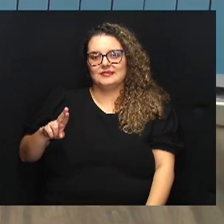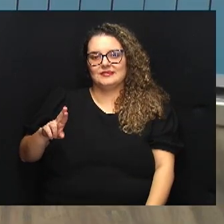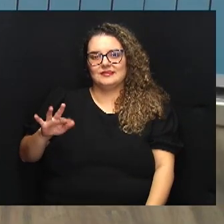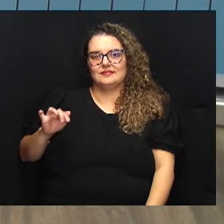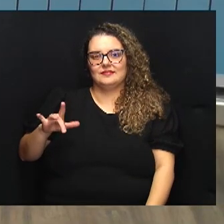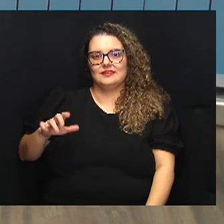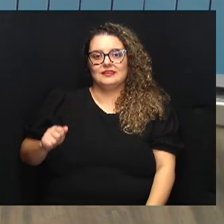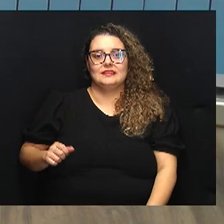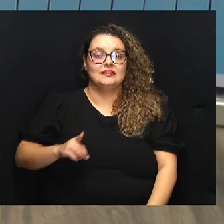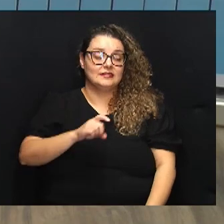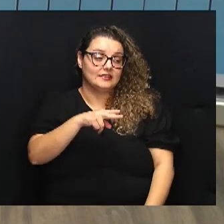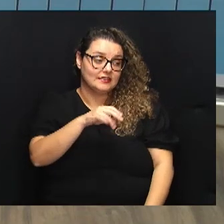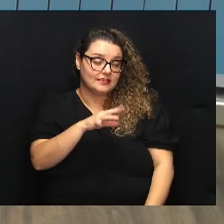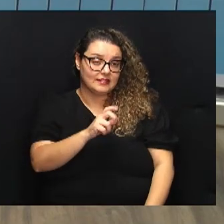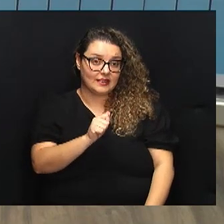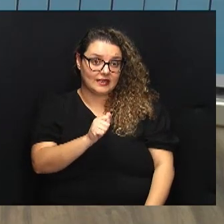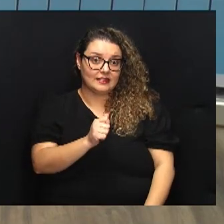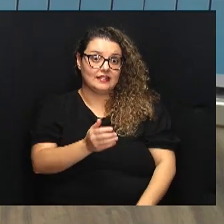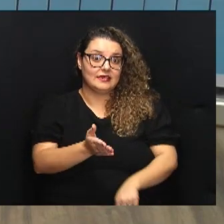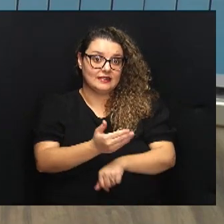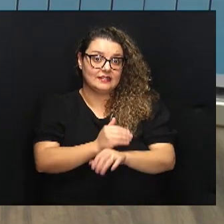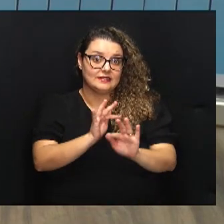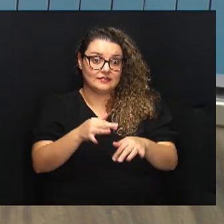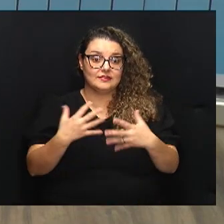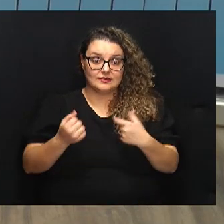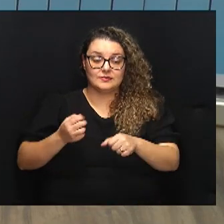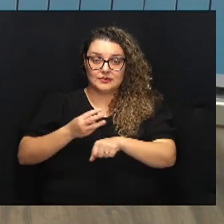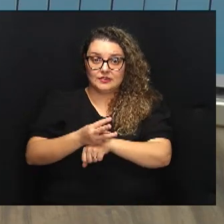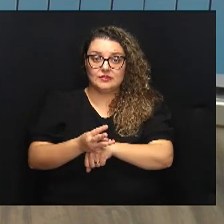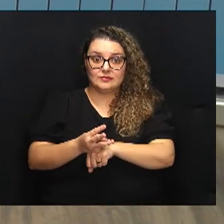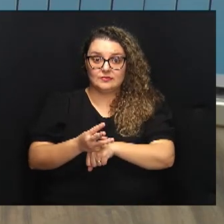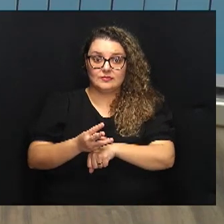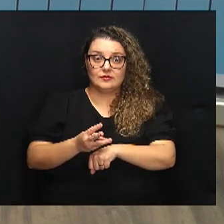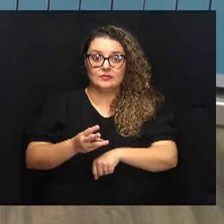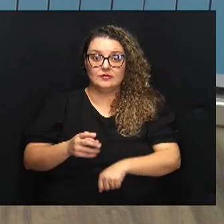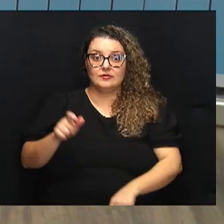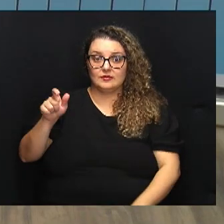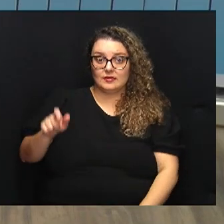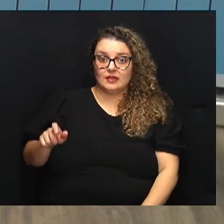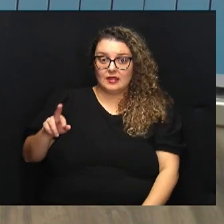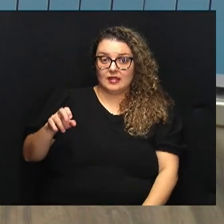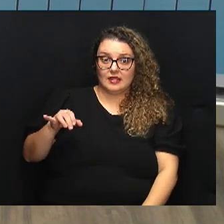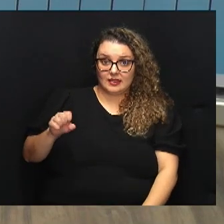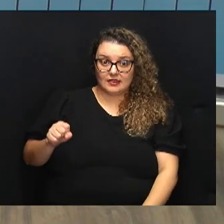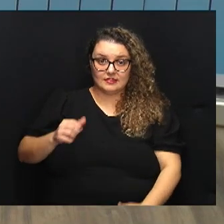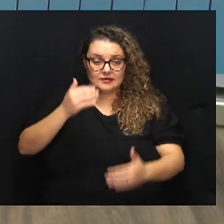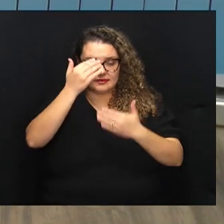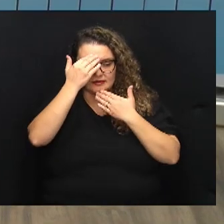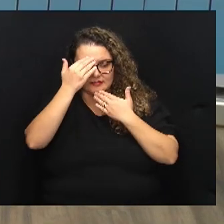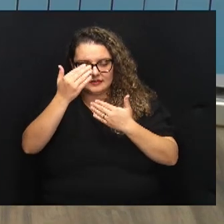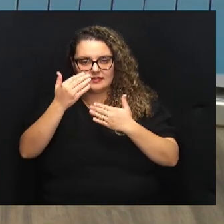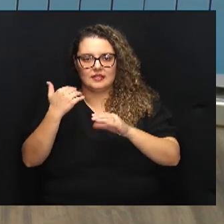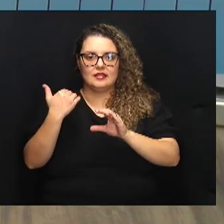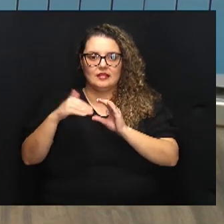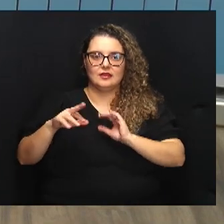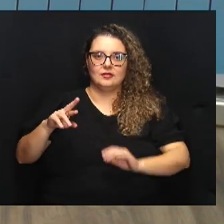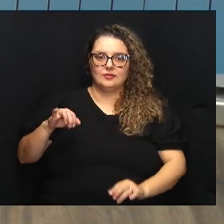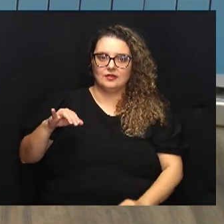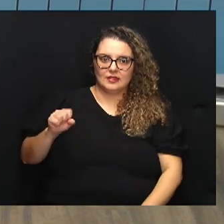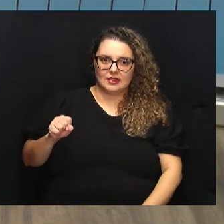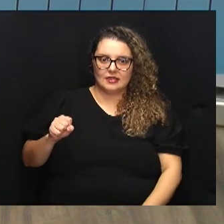gente encerrar, a gente recebeu um WhatsApp aqui, a pessoa se identificou como Reis, então agradeço a mensagem do Reis,